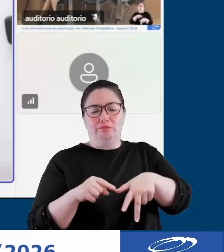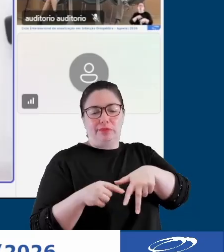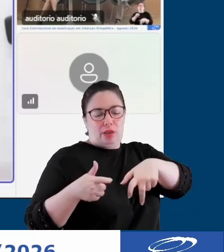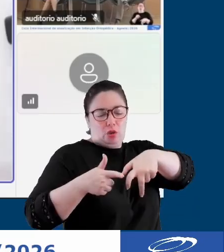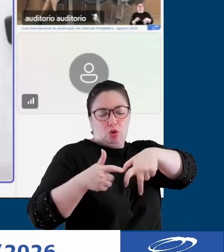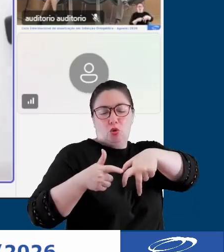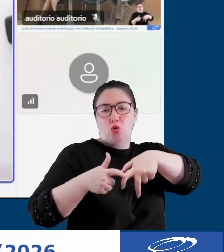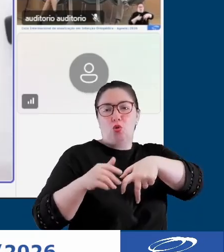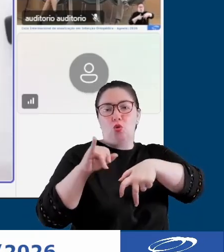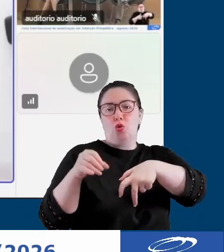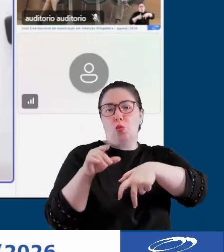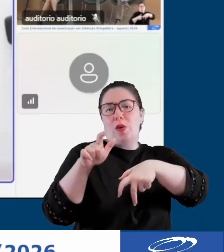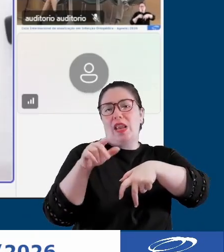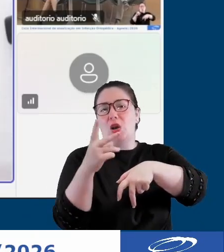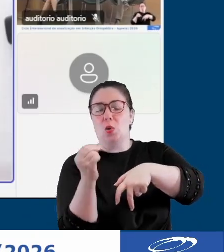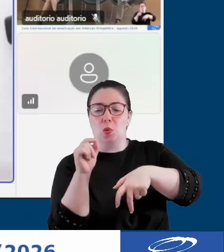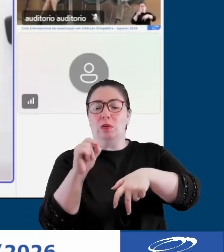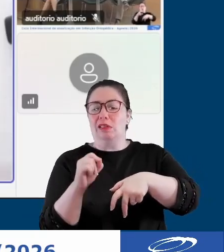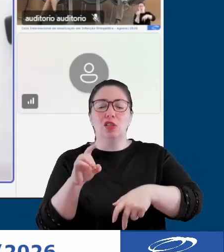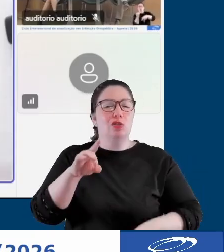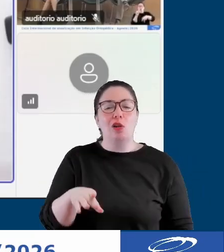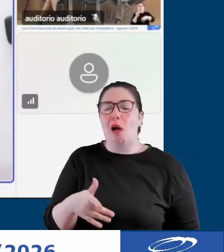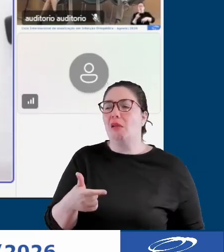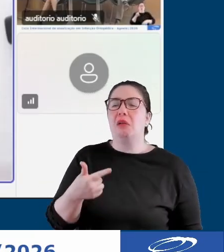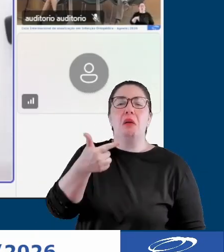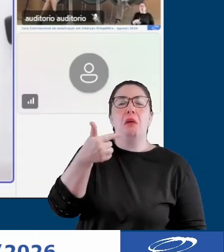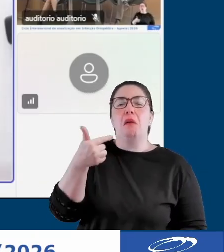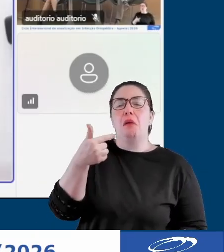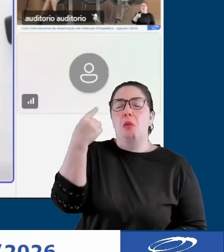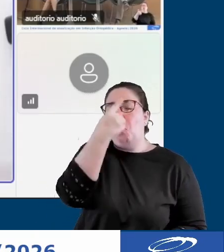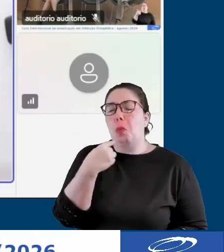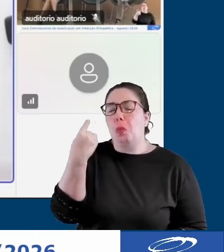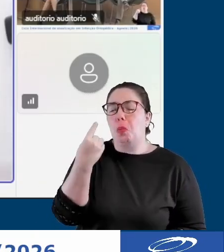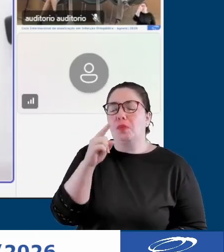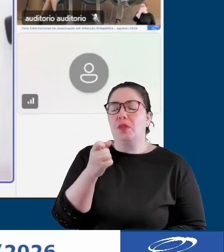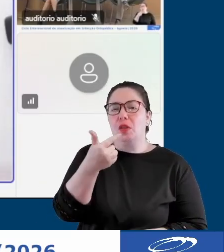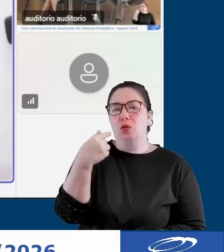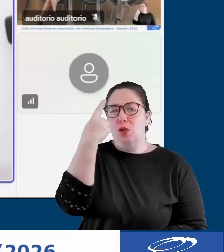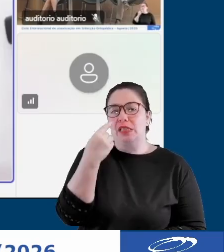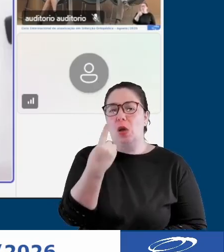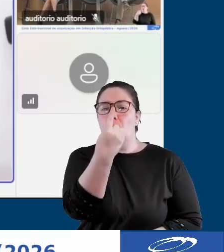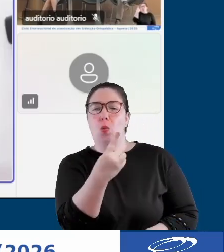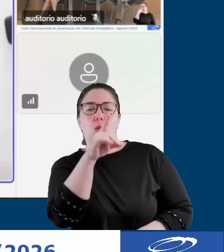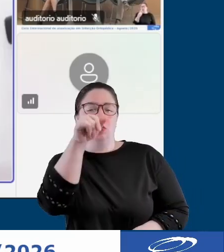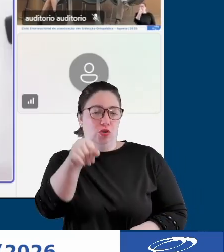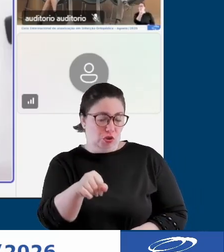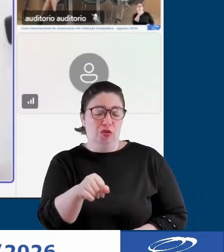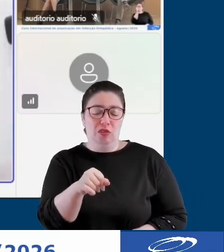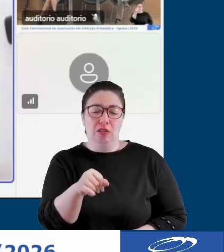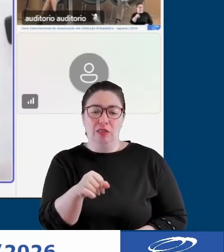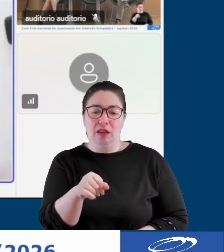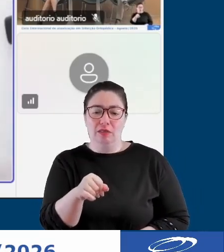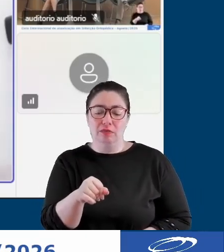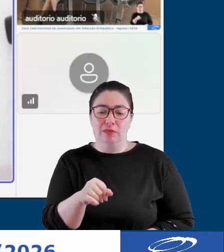que 24 horas de antibiótico vão ser feitos para profilaxia, num paciente